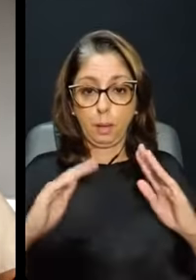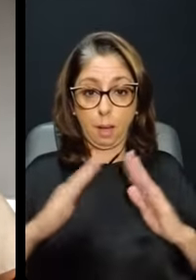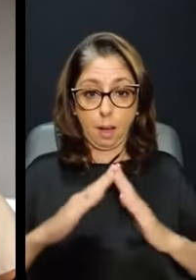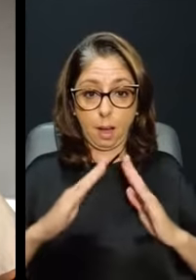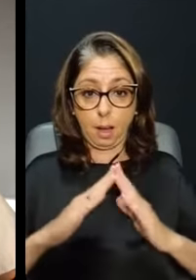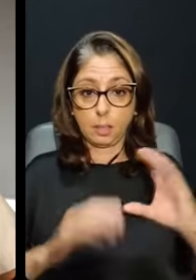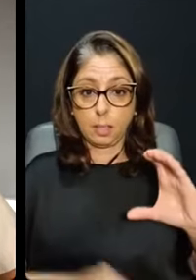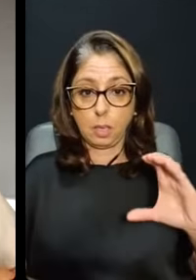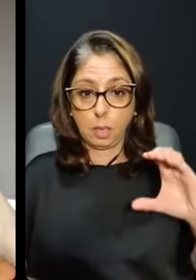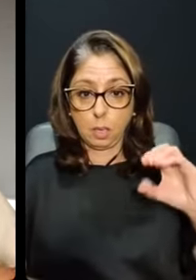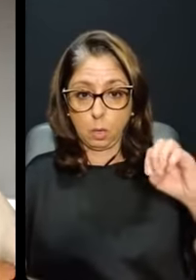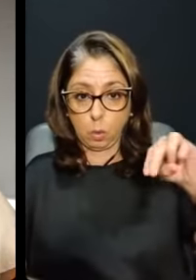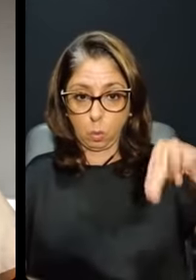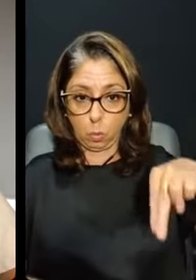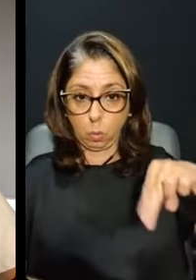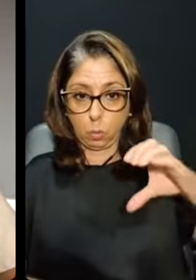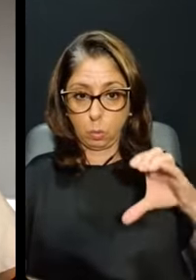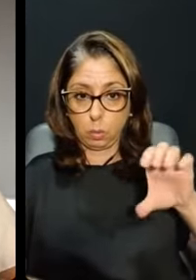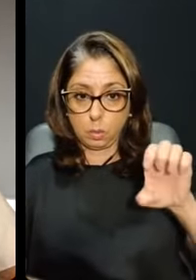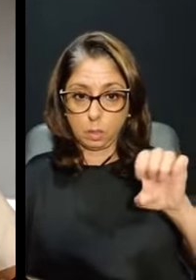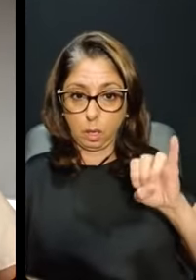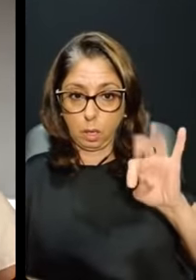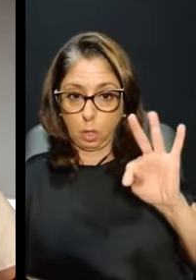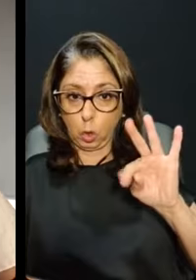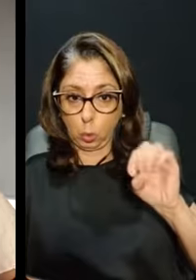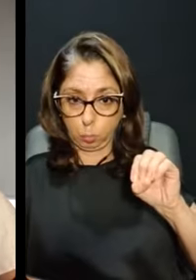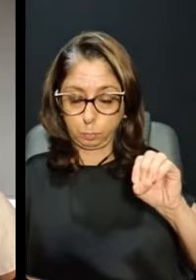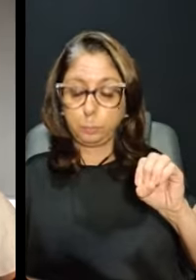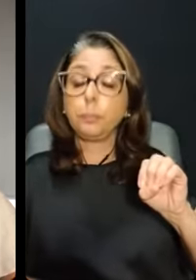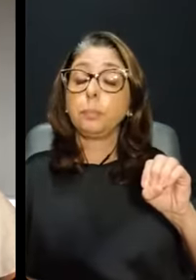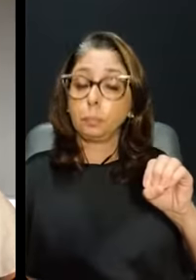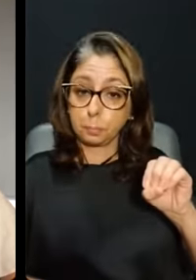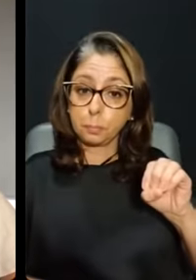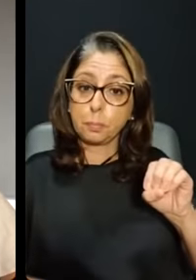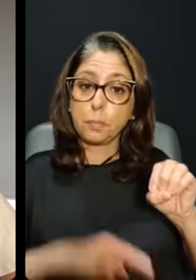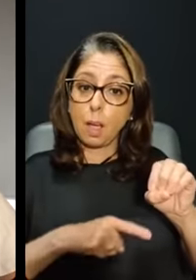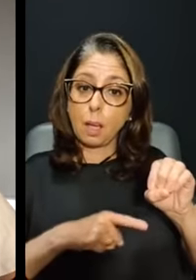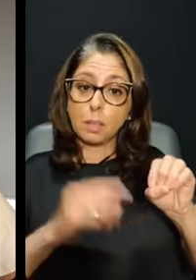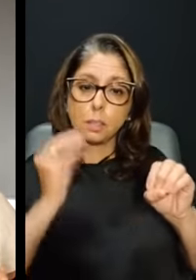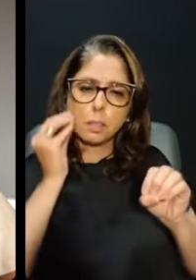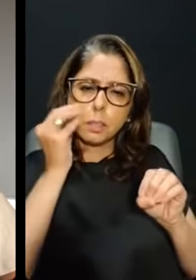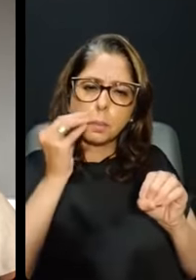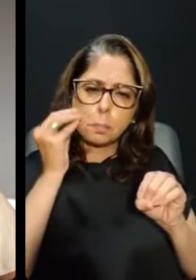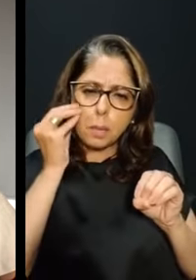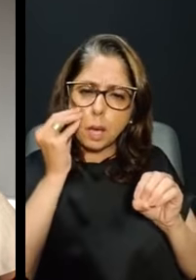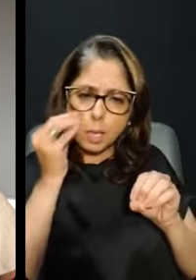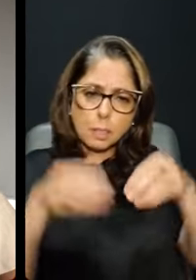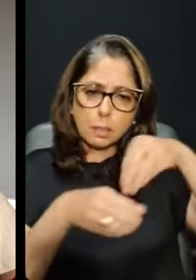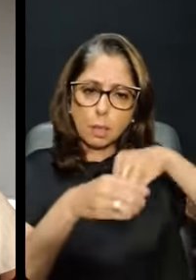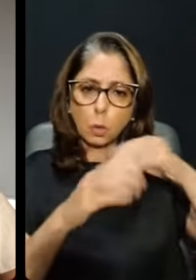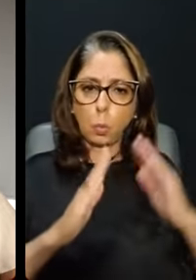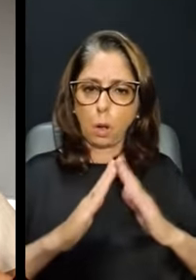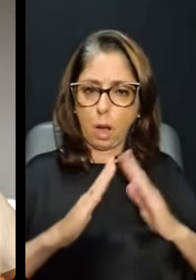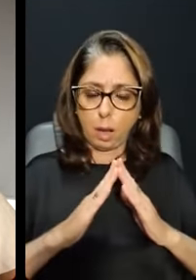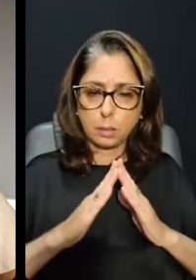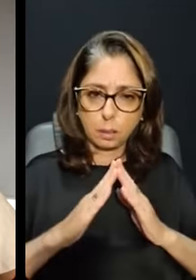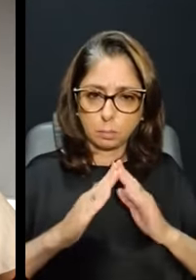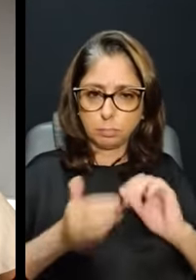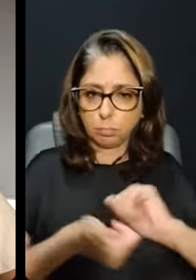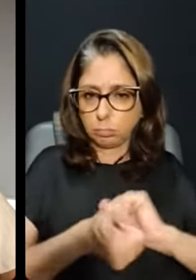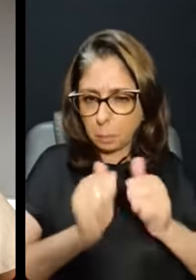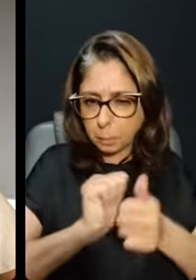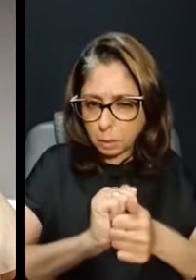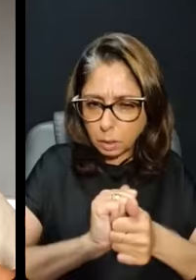sensibilização, experimentação. Então, você vê o espaço construído e experimenta. Eu fiz um mobiliário que ele